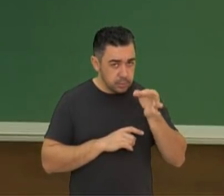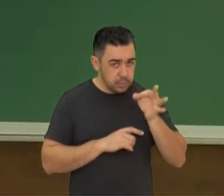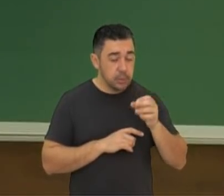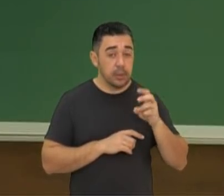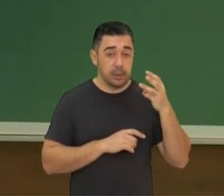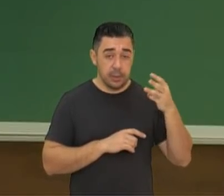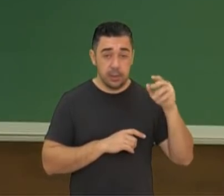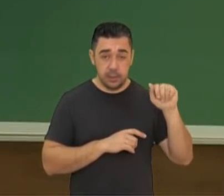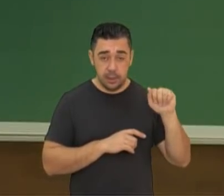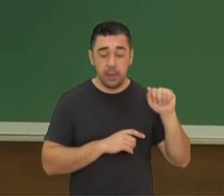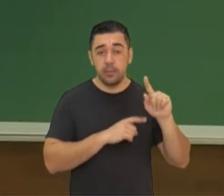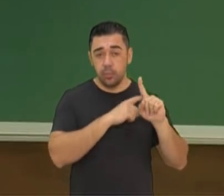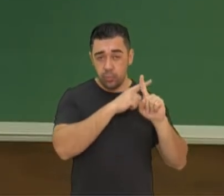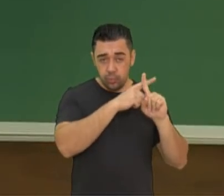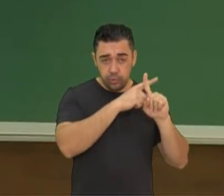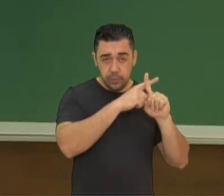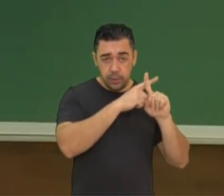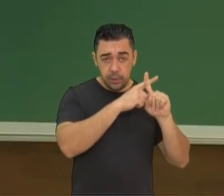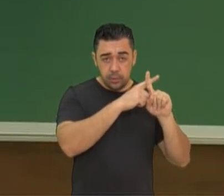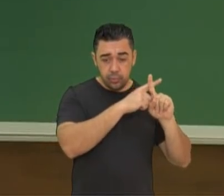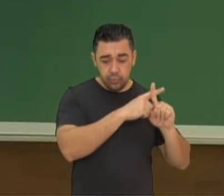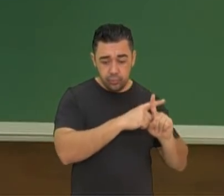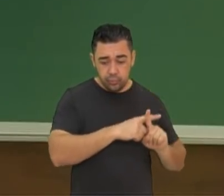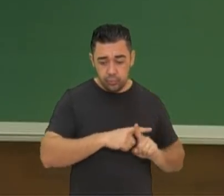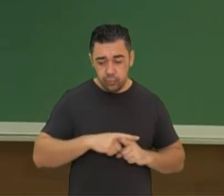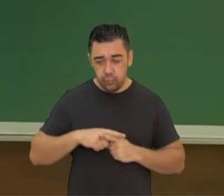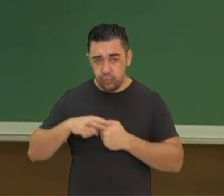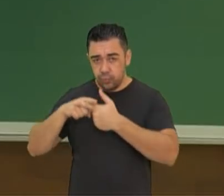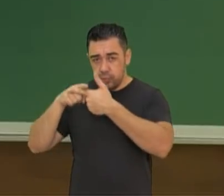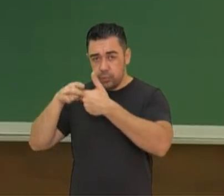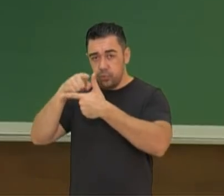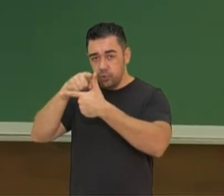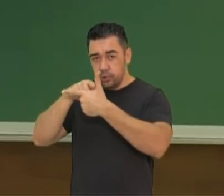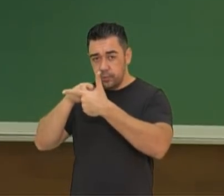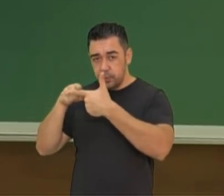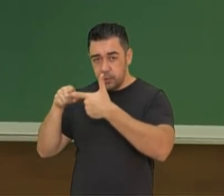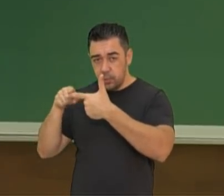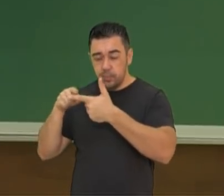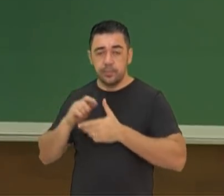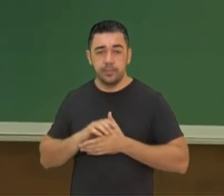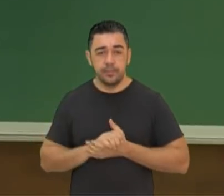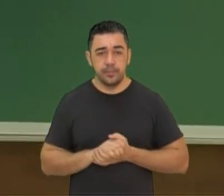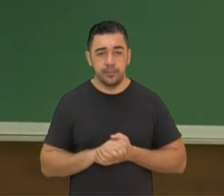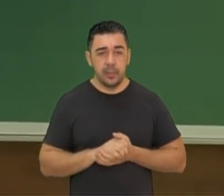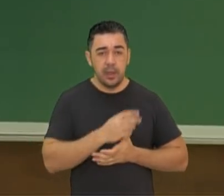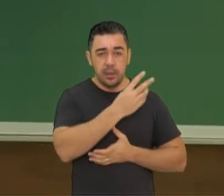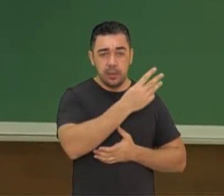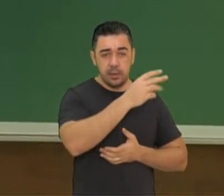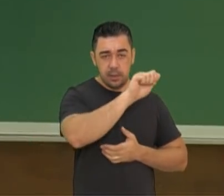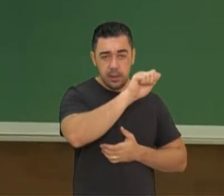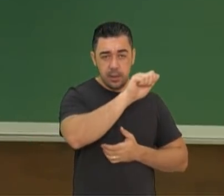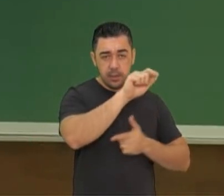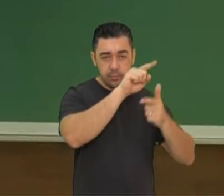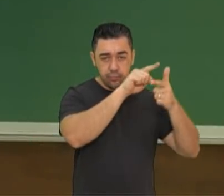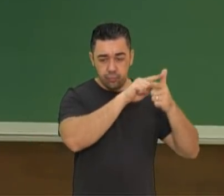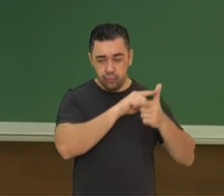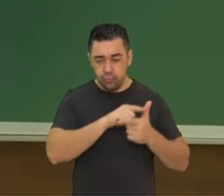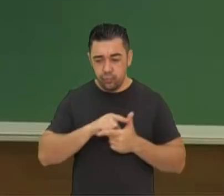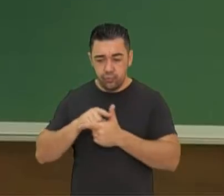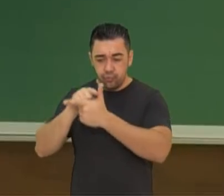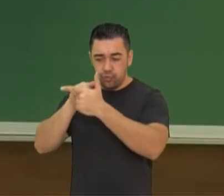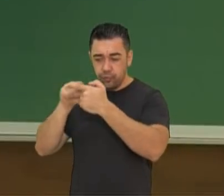está multiplicando o x, vou passar para o outro lado, dividindo. Então, 3a passa dividindo, eu tenho o